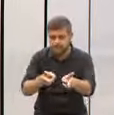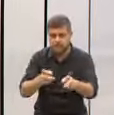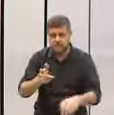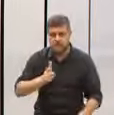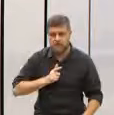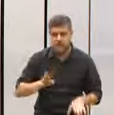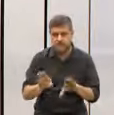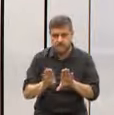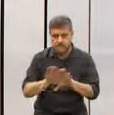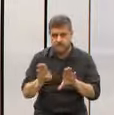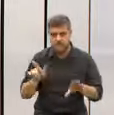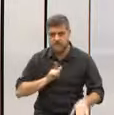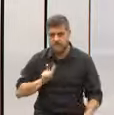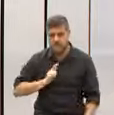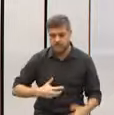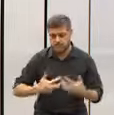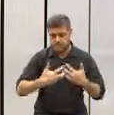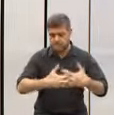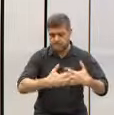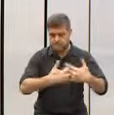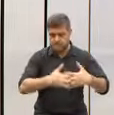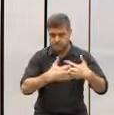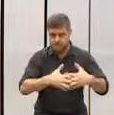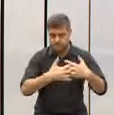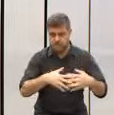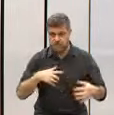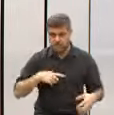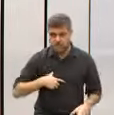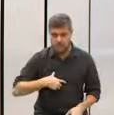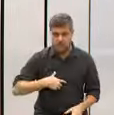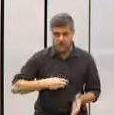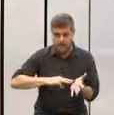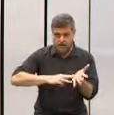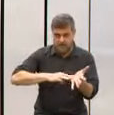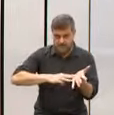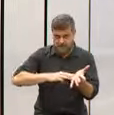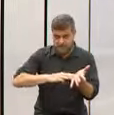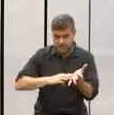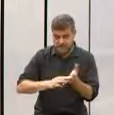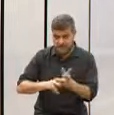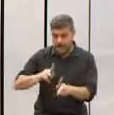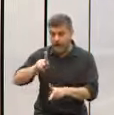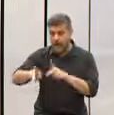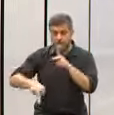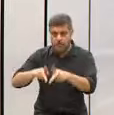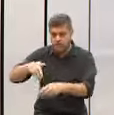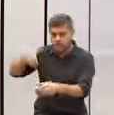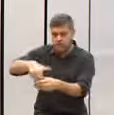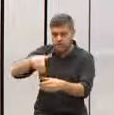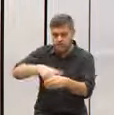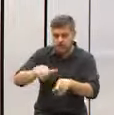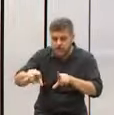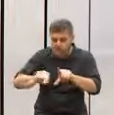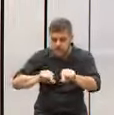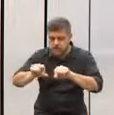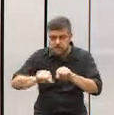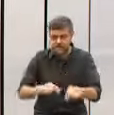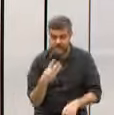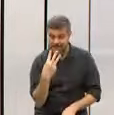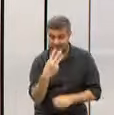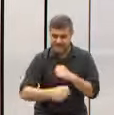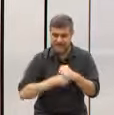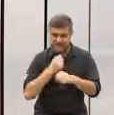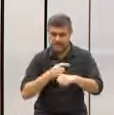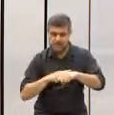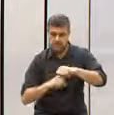criado. Além disso, conta com uma autonomia funcional formado por membros eleitos pela própria comunidade